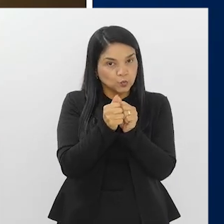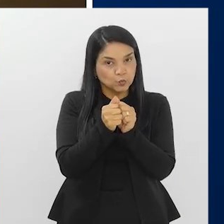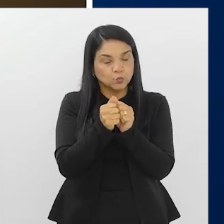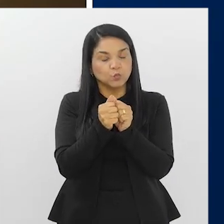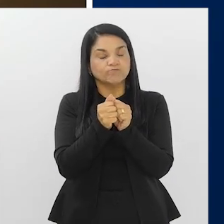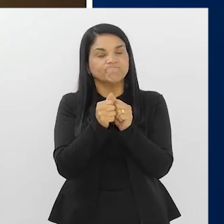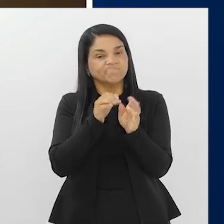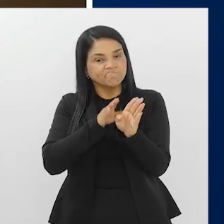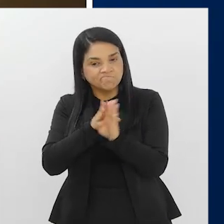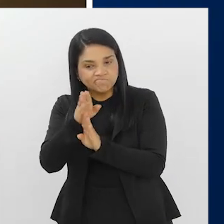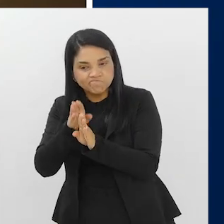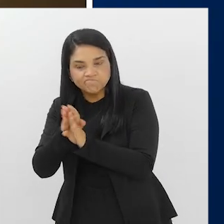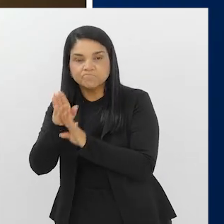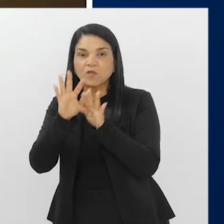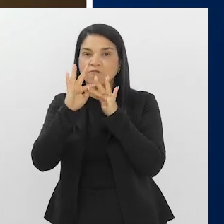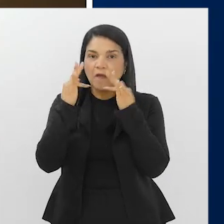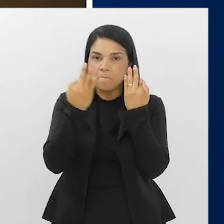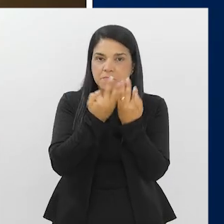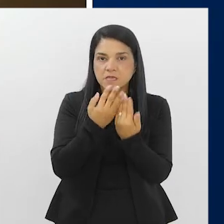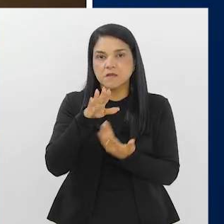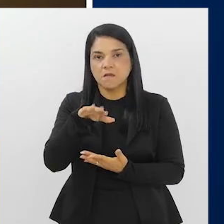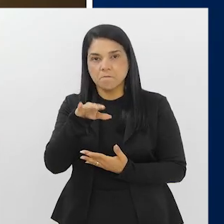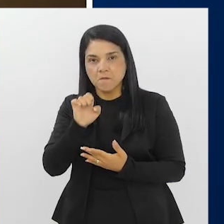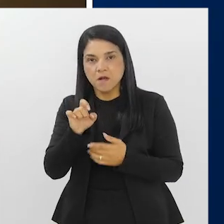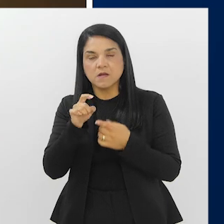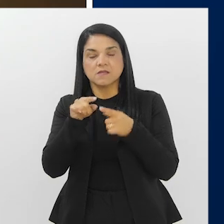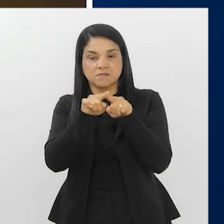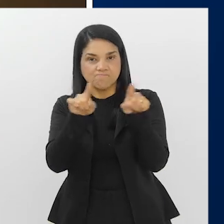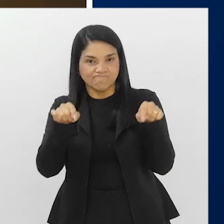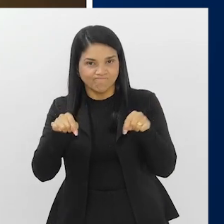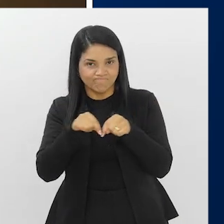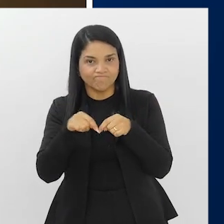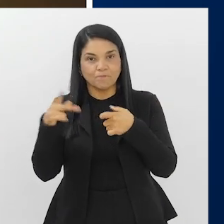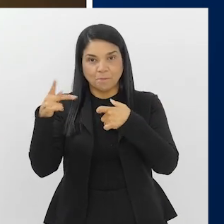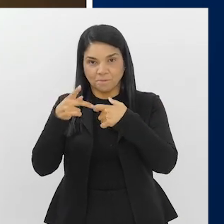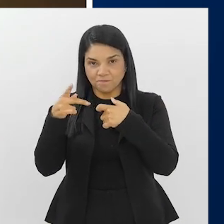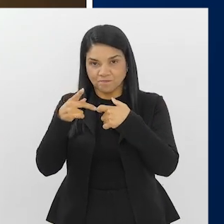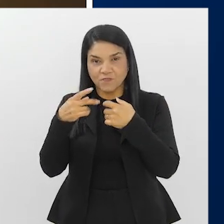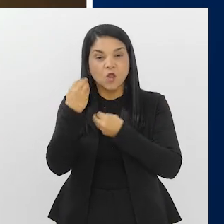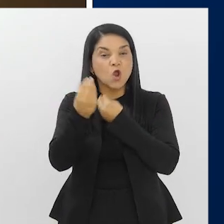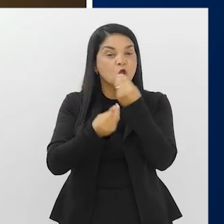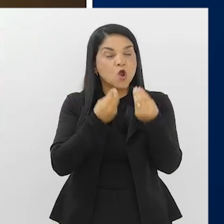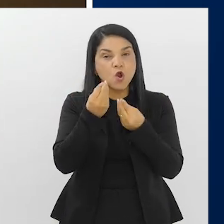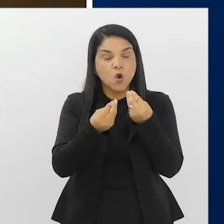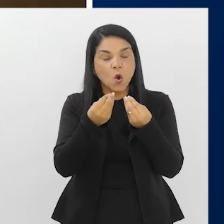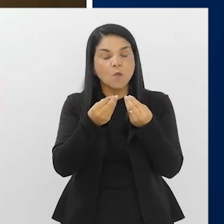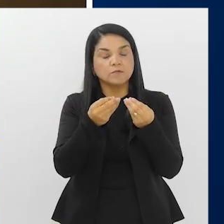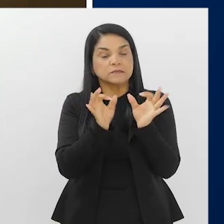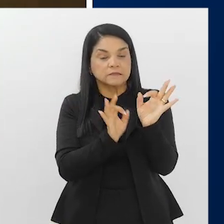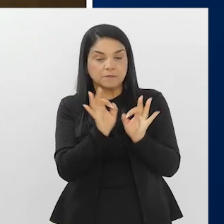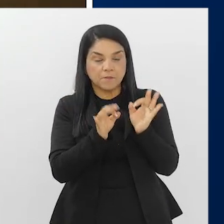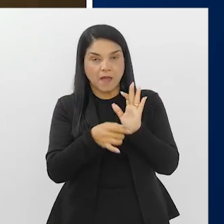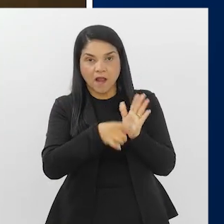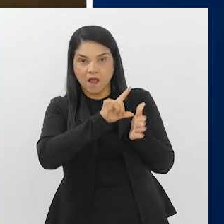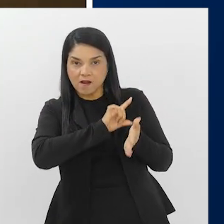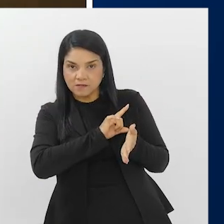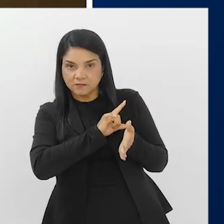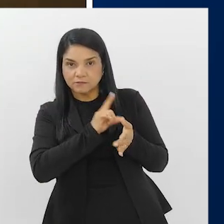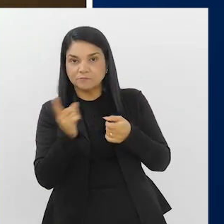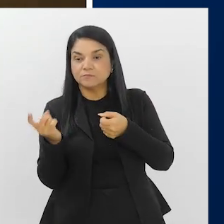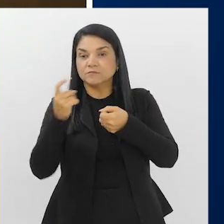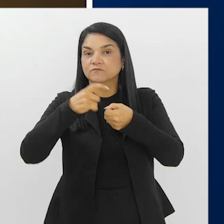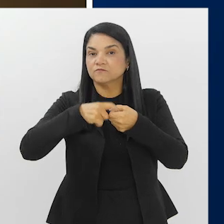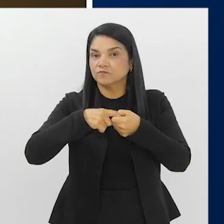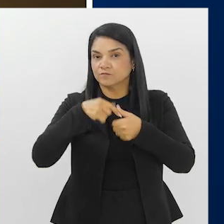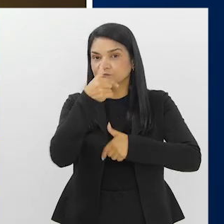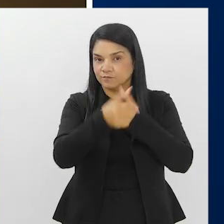conjunto, tá, com as mães e famílias, né, nos consultórios, de como que a gente se prepara para esse retorno